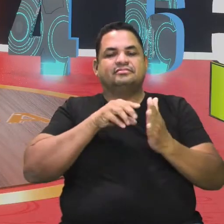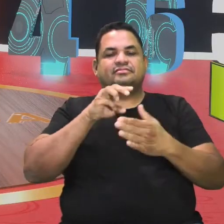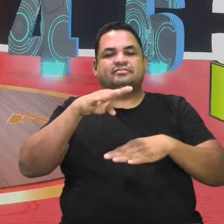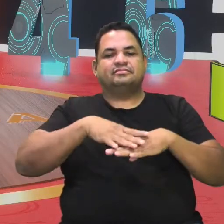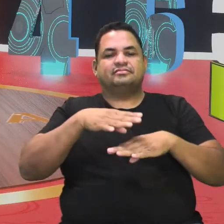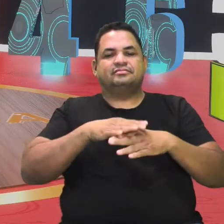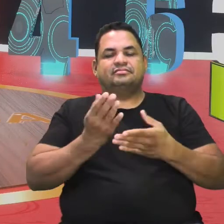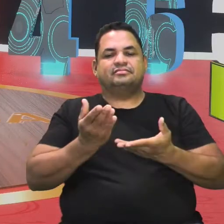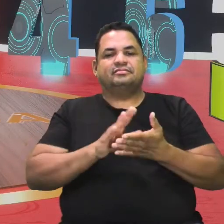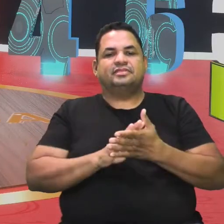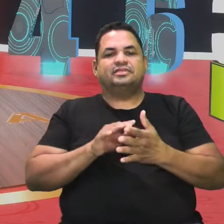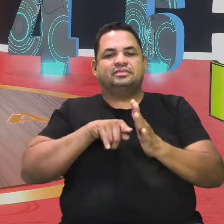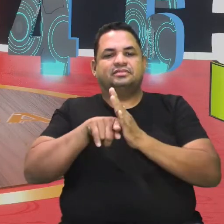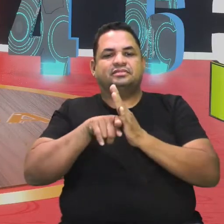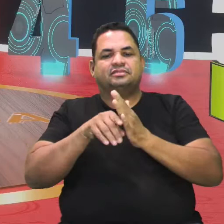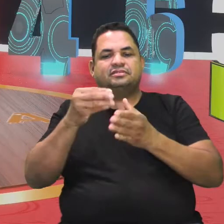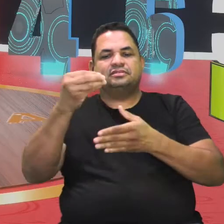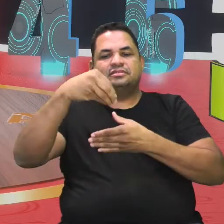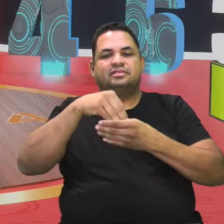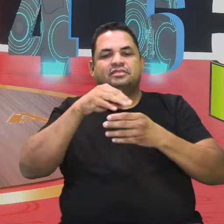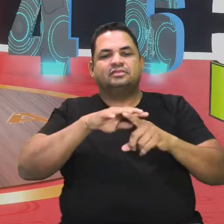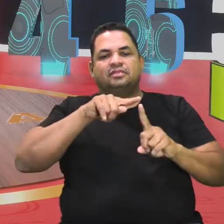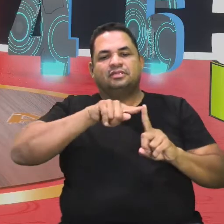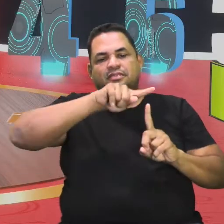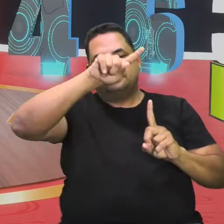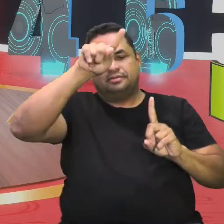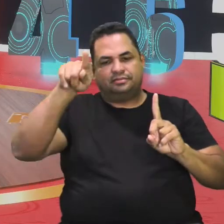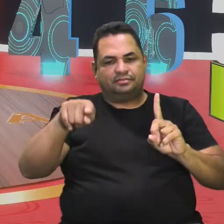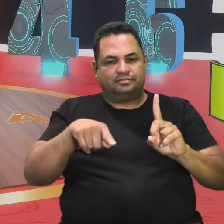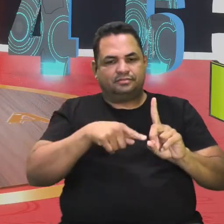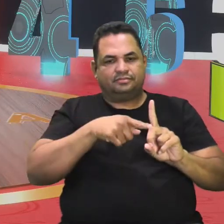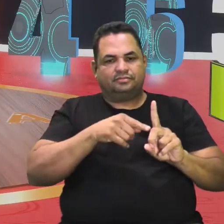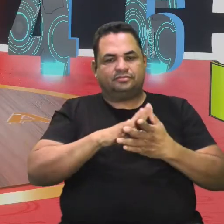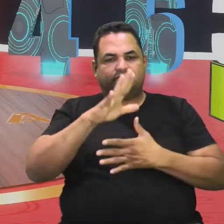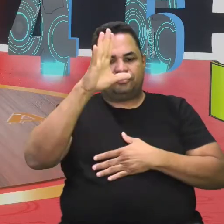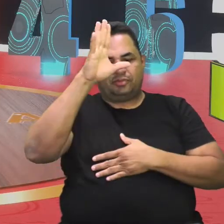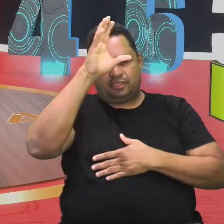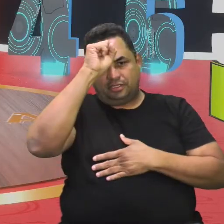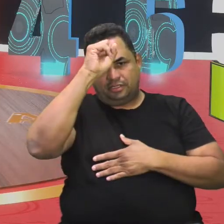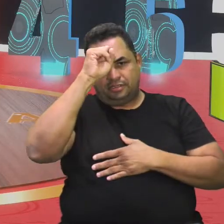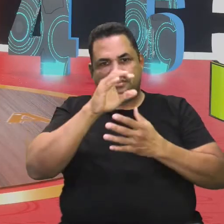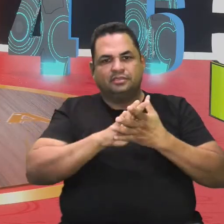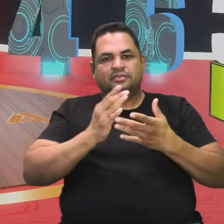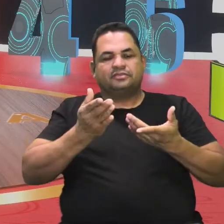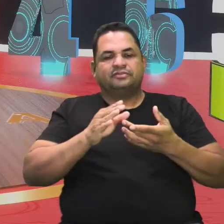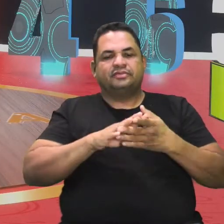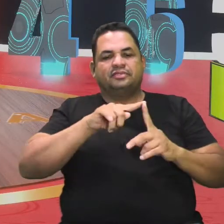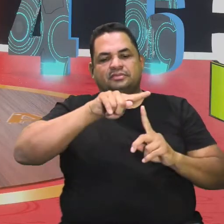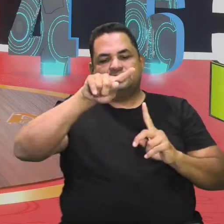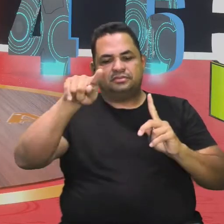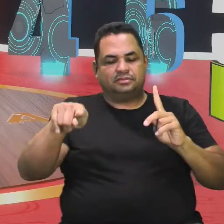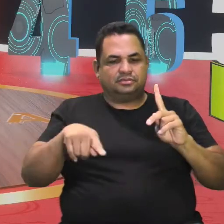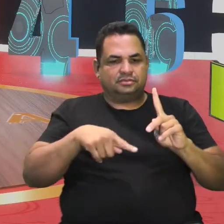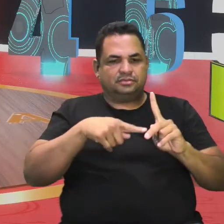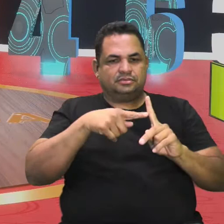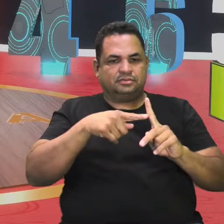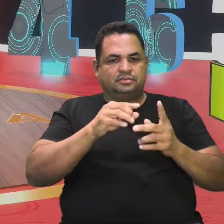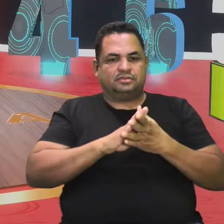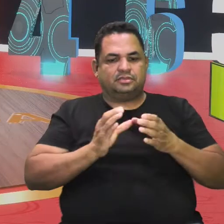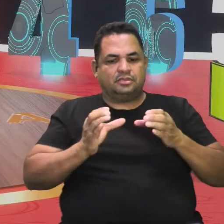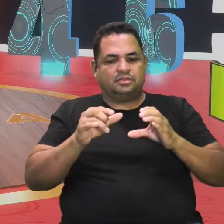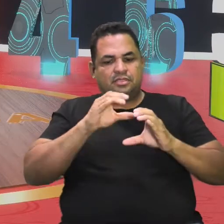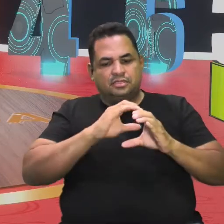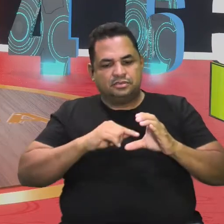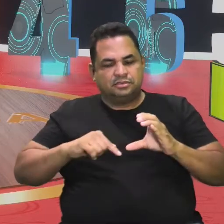na circunferência. E a gente viu a diferença, né? Vocês aprenderam a distinguir a diferença entre círculo, circunferência e a